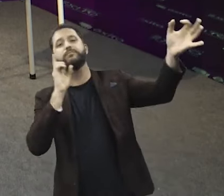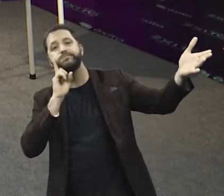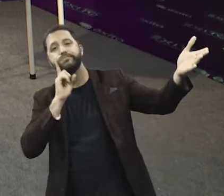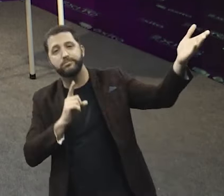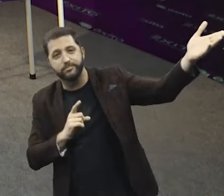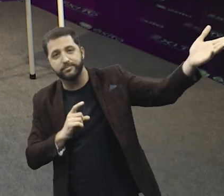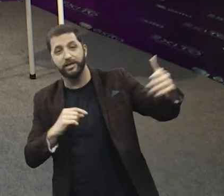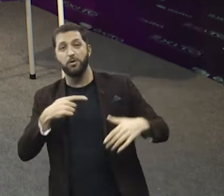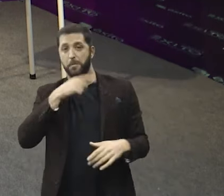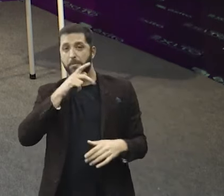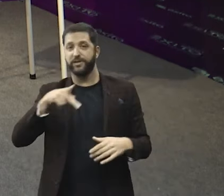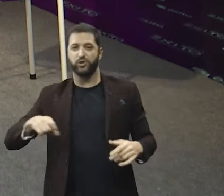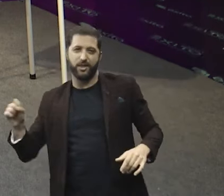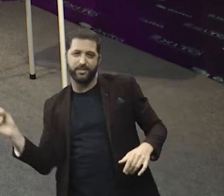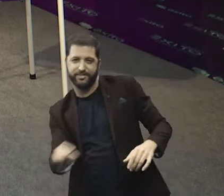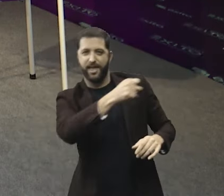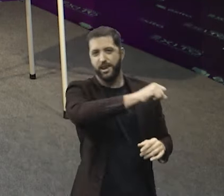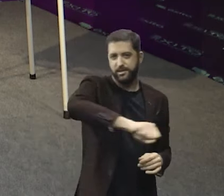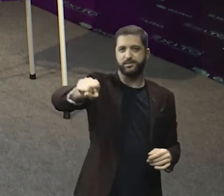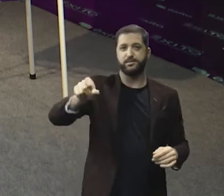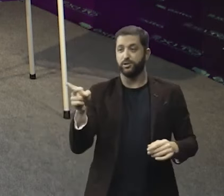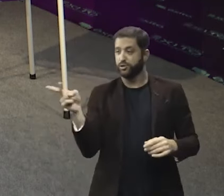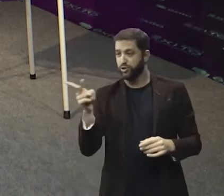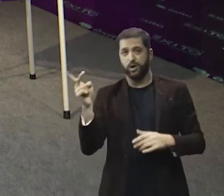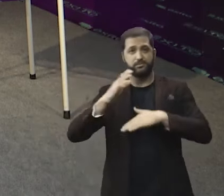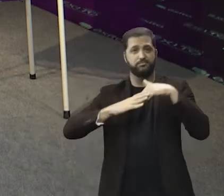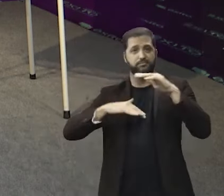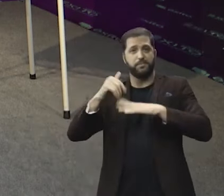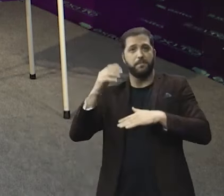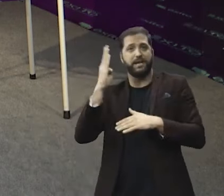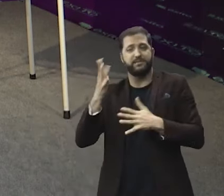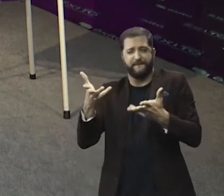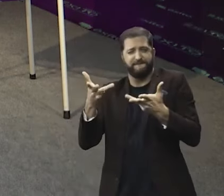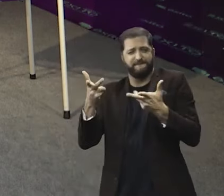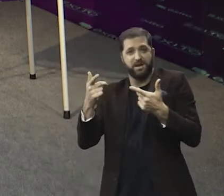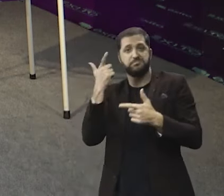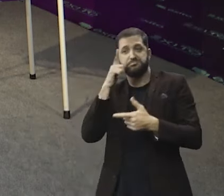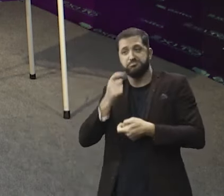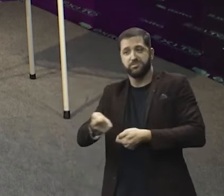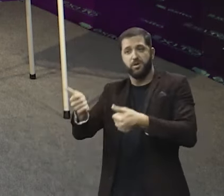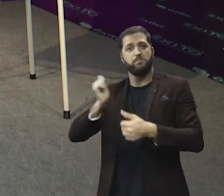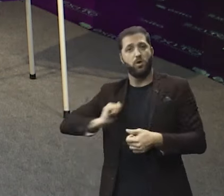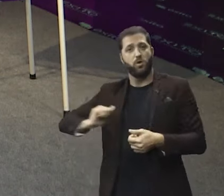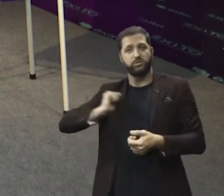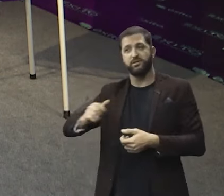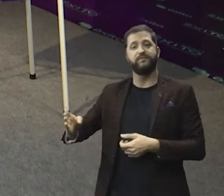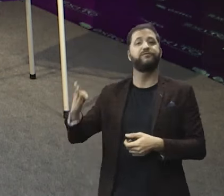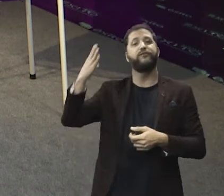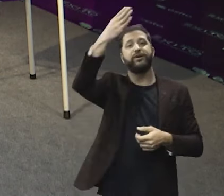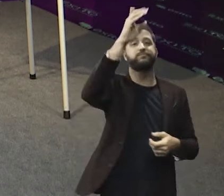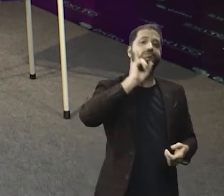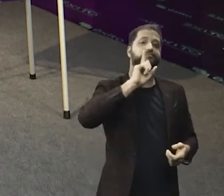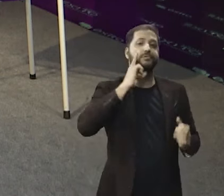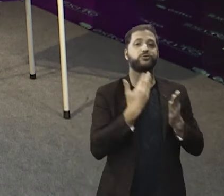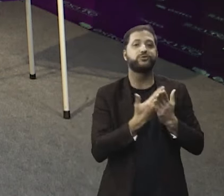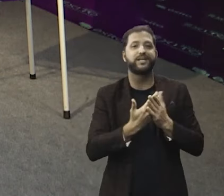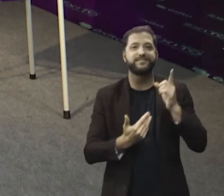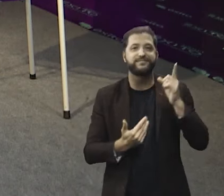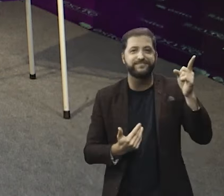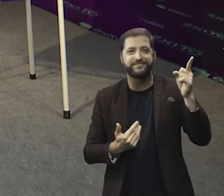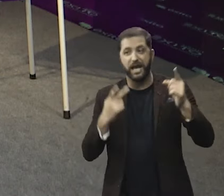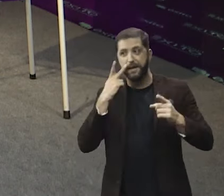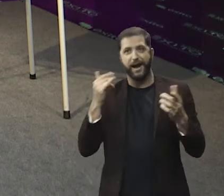dele tão lá porque são um dos melhores jogadores de tênis do Brasil e foram ganharam bolsa tudo aí que que aconteceu se o pai dele foi agora para